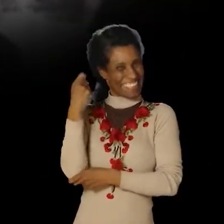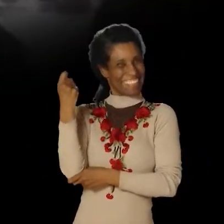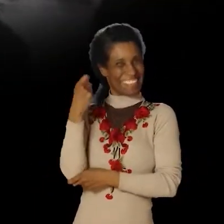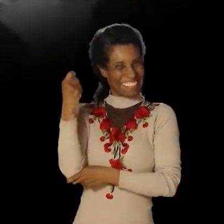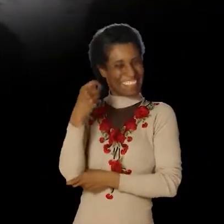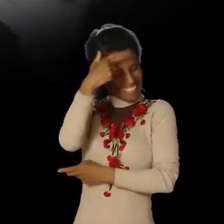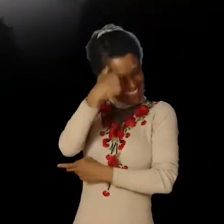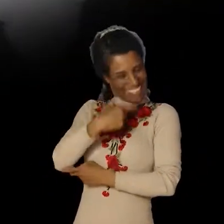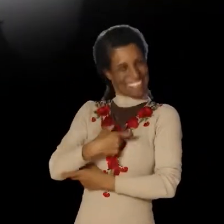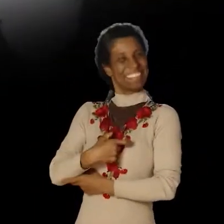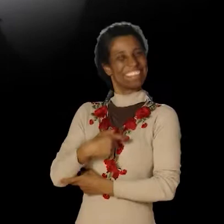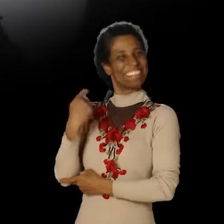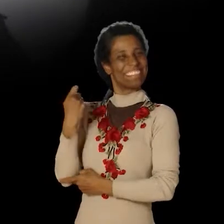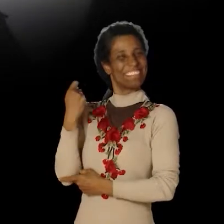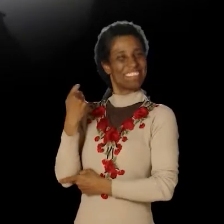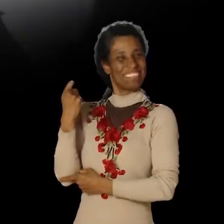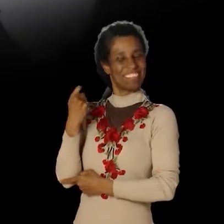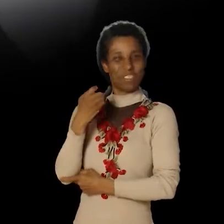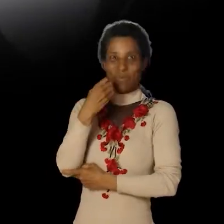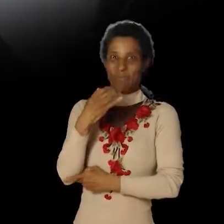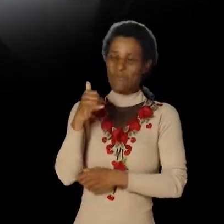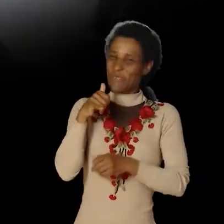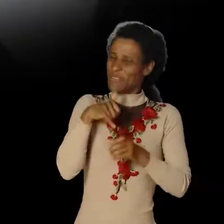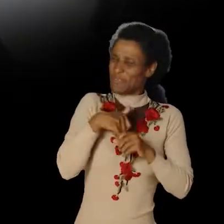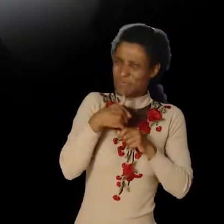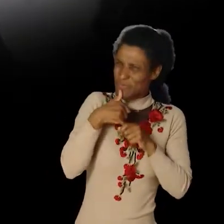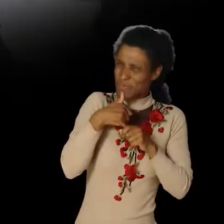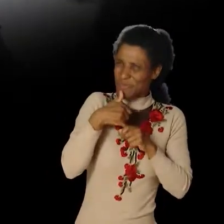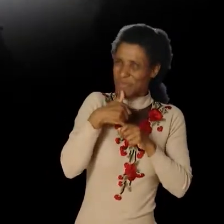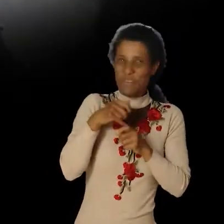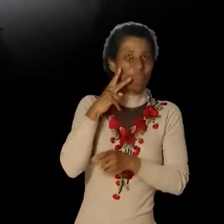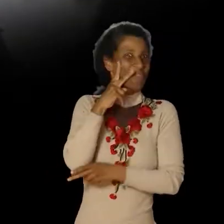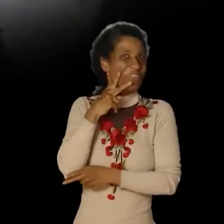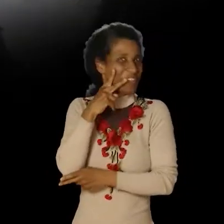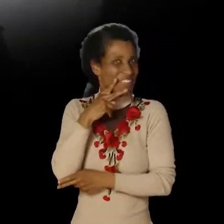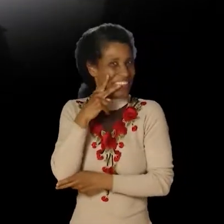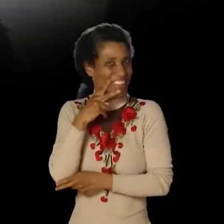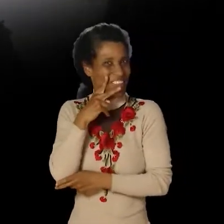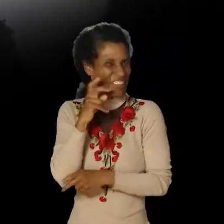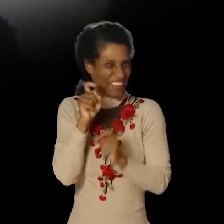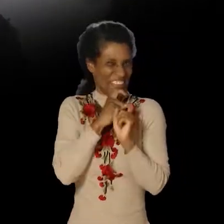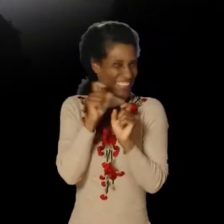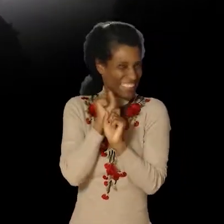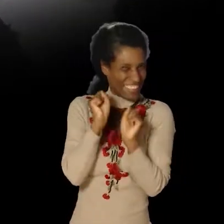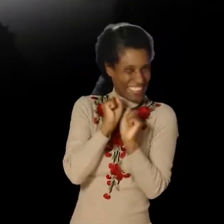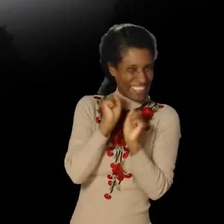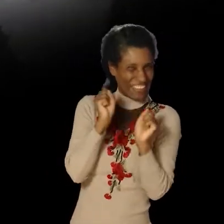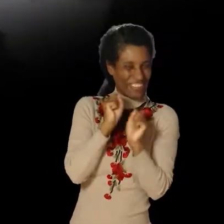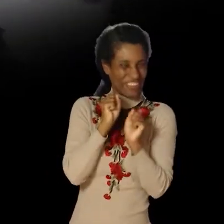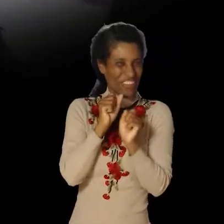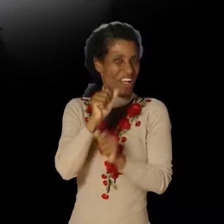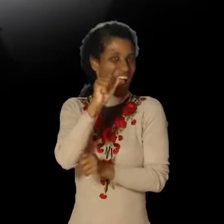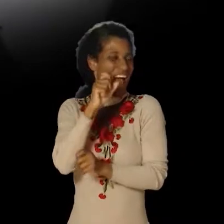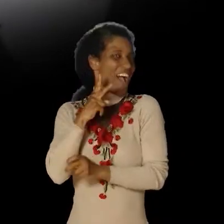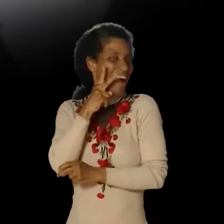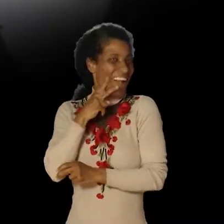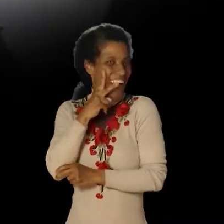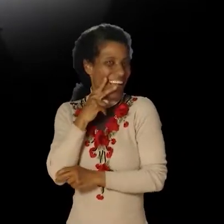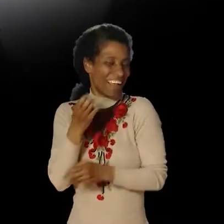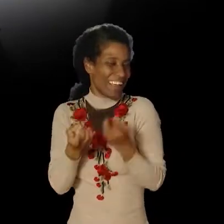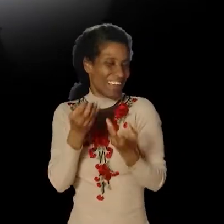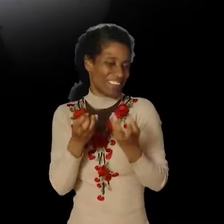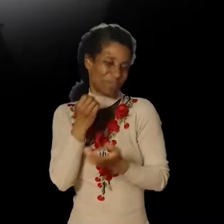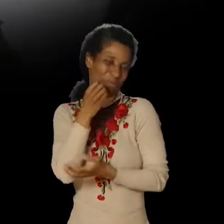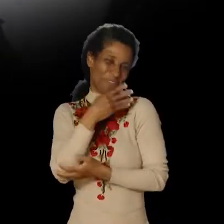Sul. De ser gaúcha. Um bom chimarrão, tudo de bom, um bom vinho. Com esse frio, né? Tomar um quentão é